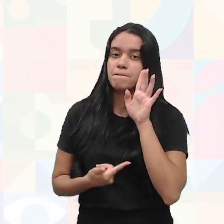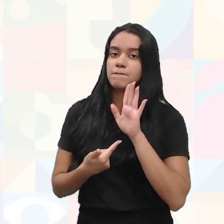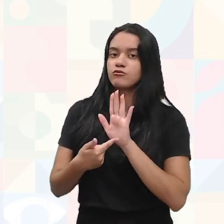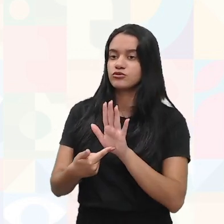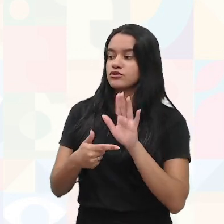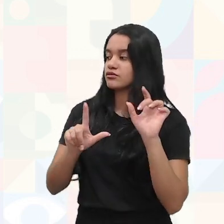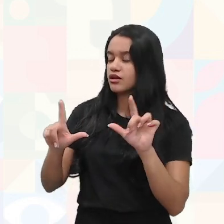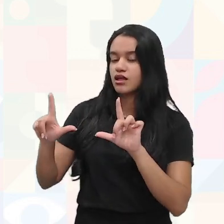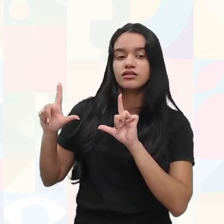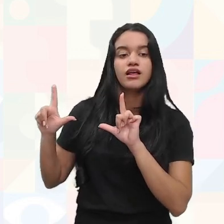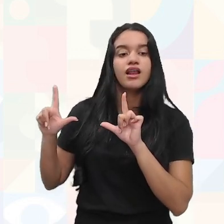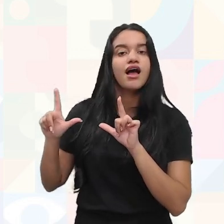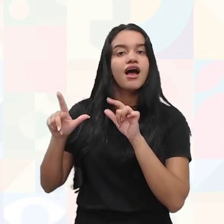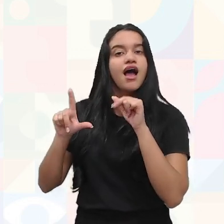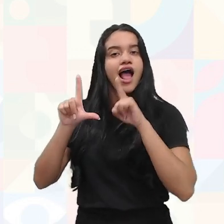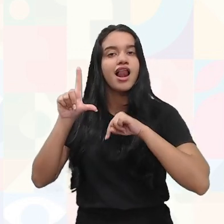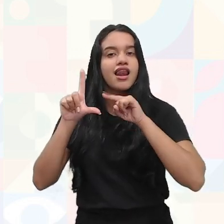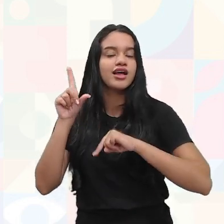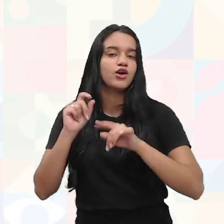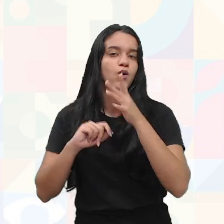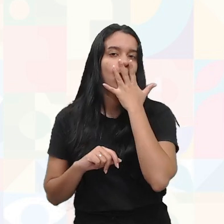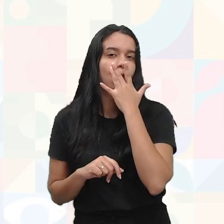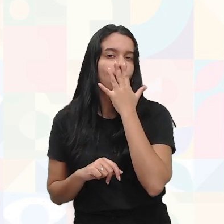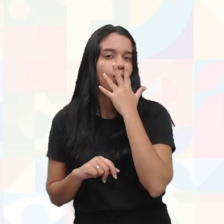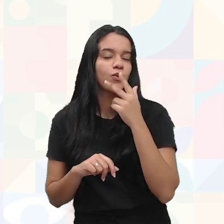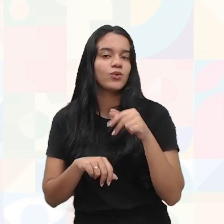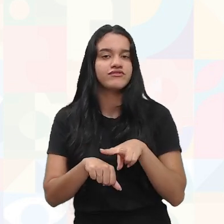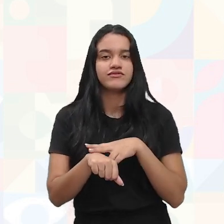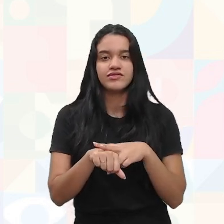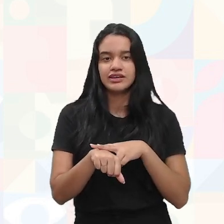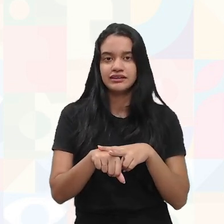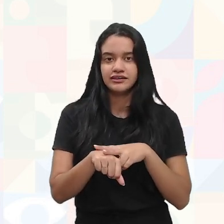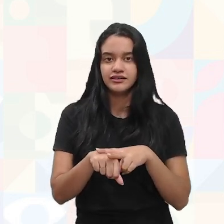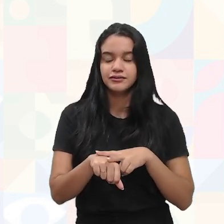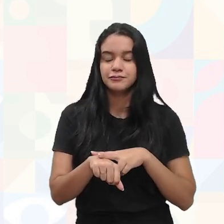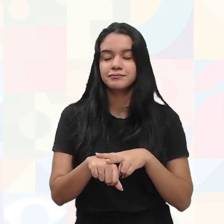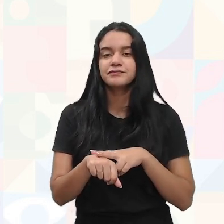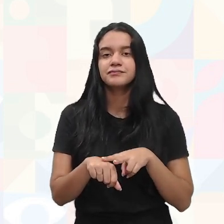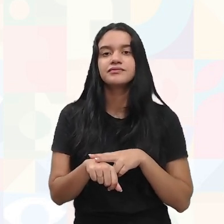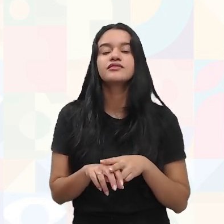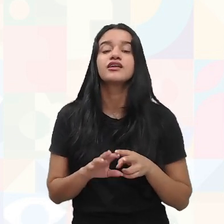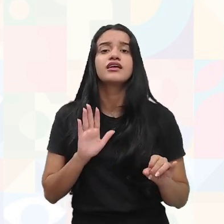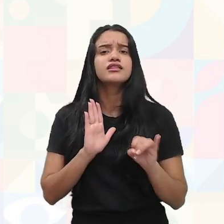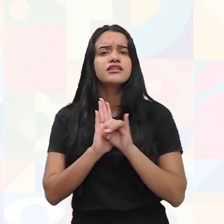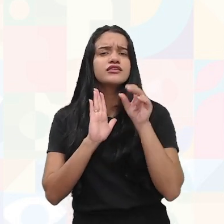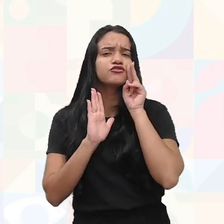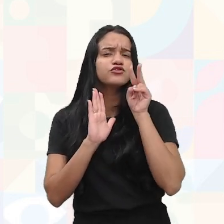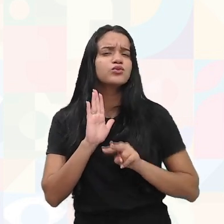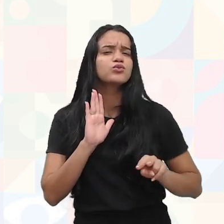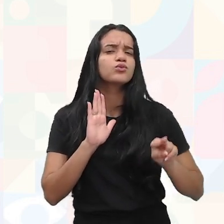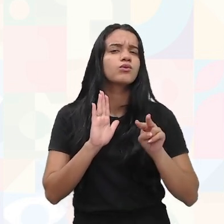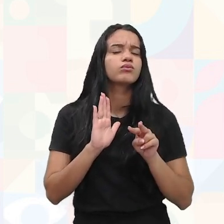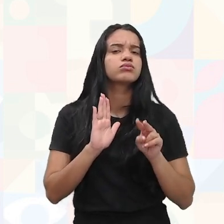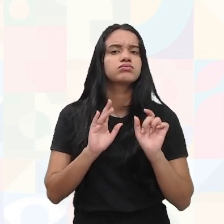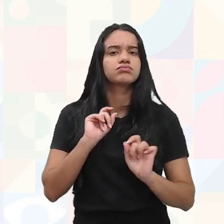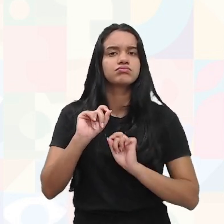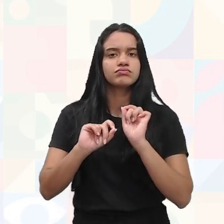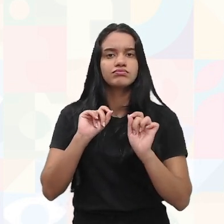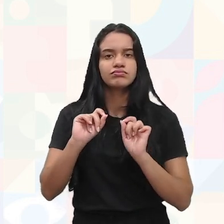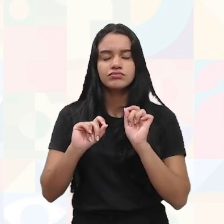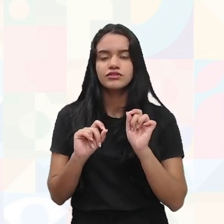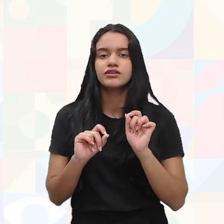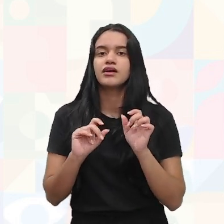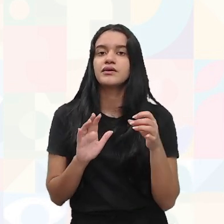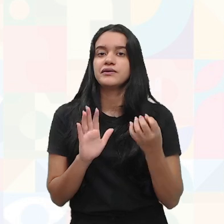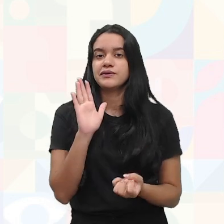fosse a letra numa cor verde, predominasse uma cor verde. E a identidade visual da biblioteca para a qual você está